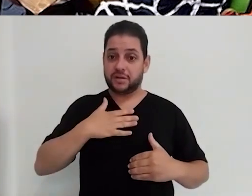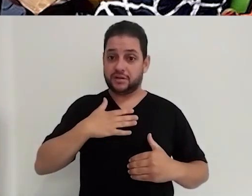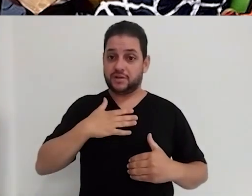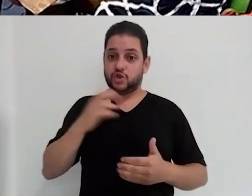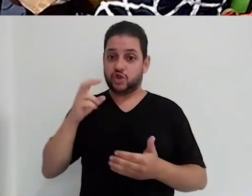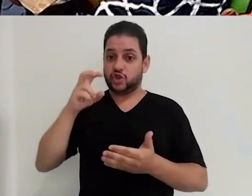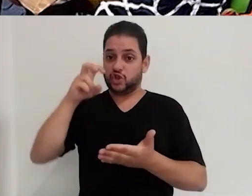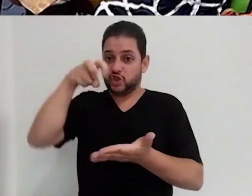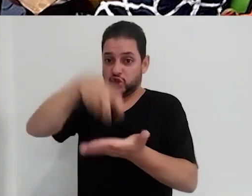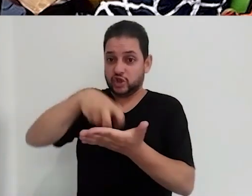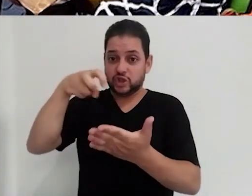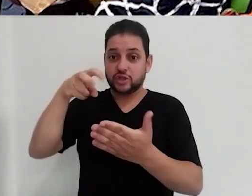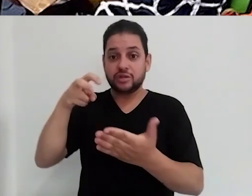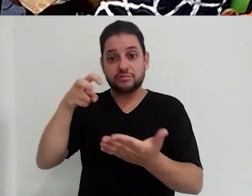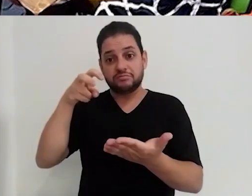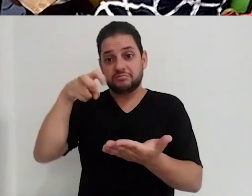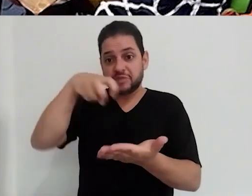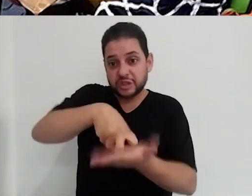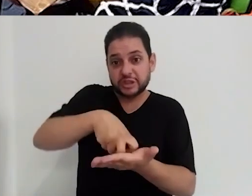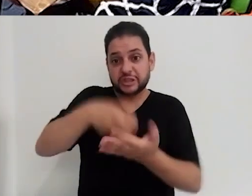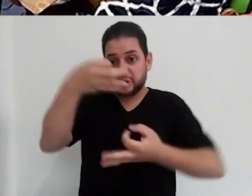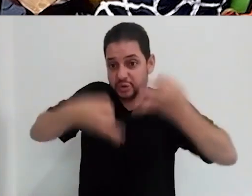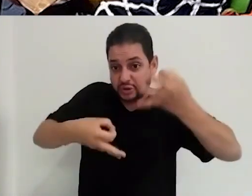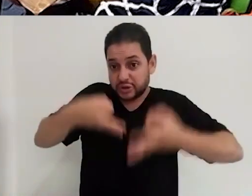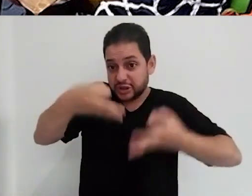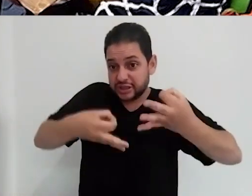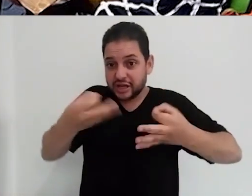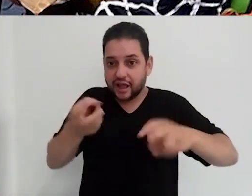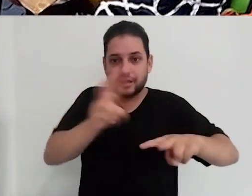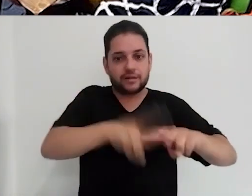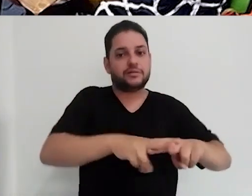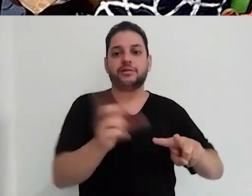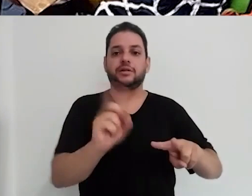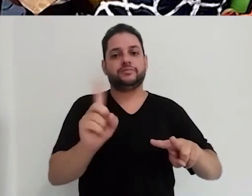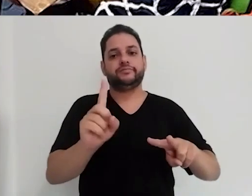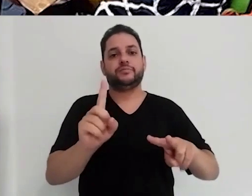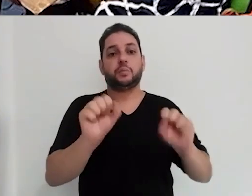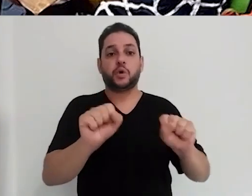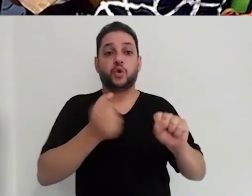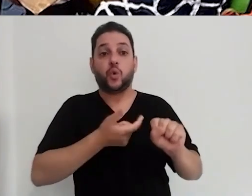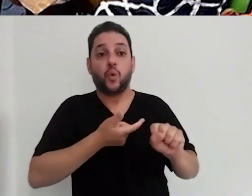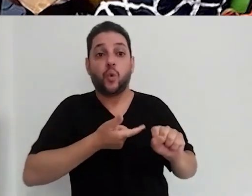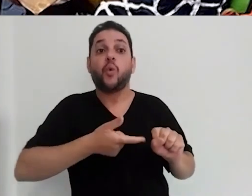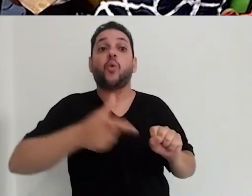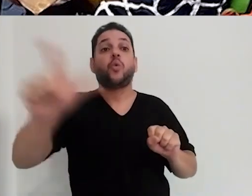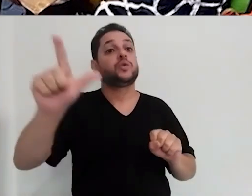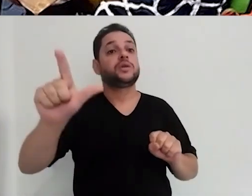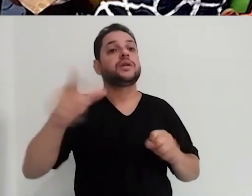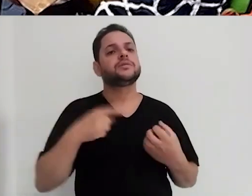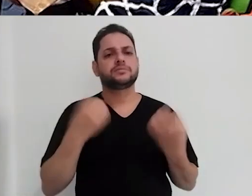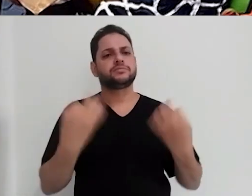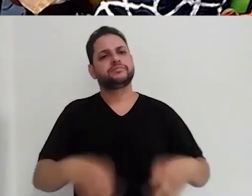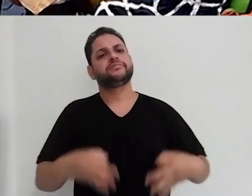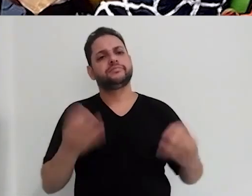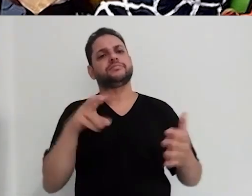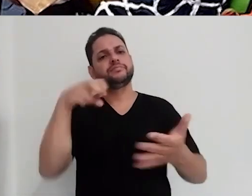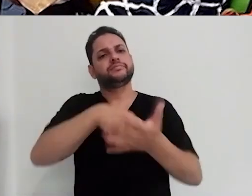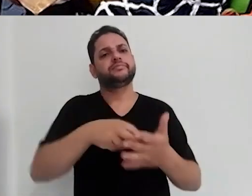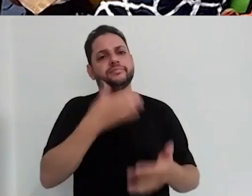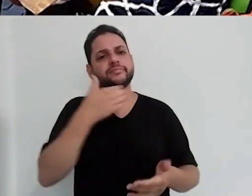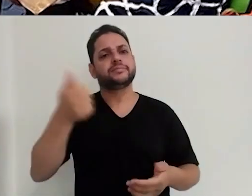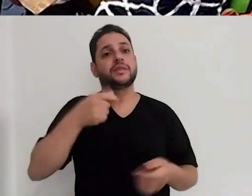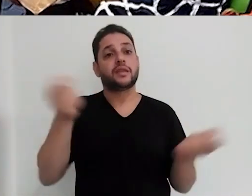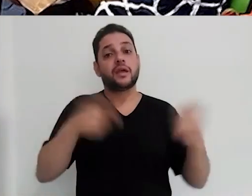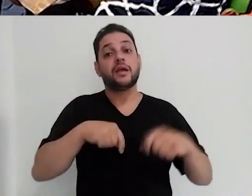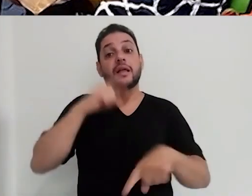Tem outras coisas que você poderia fazer com essas pessoas que seriam penas mais corretas e que, inclusive, poderiam impedir essas pessoas